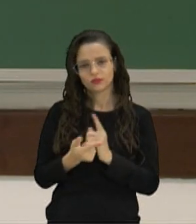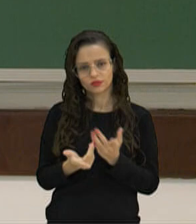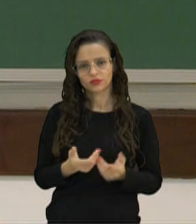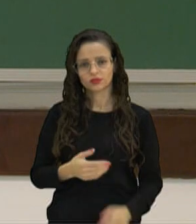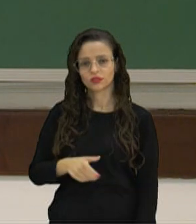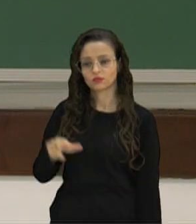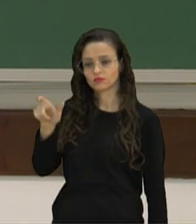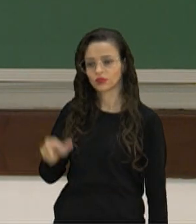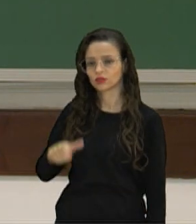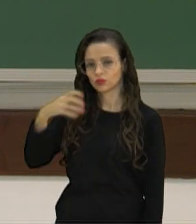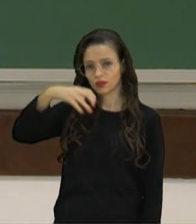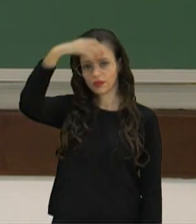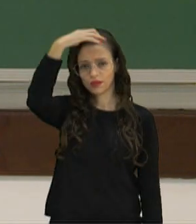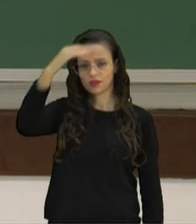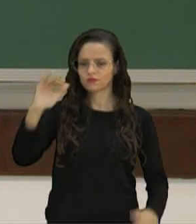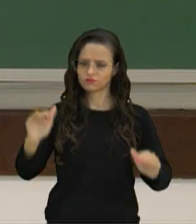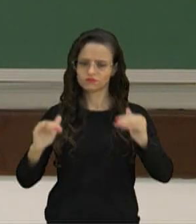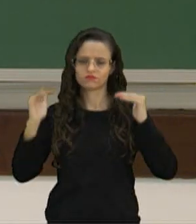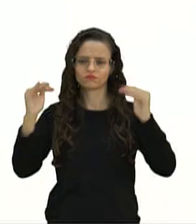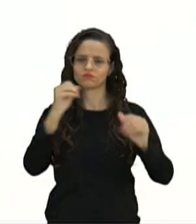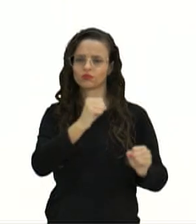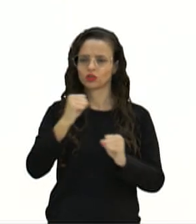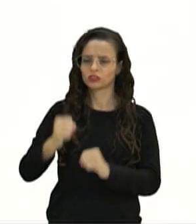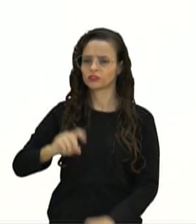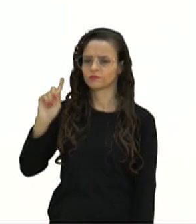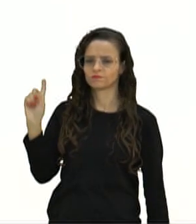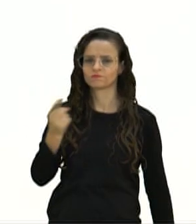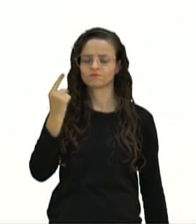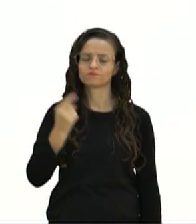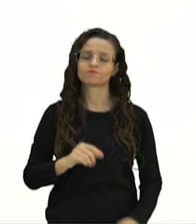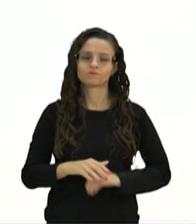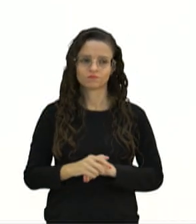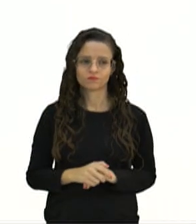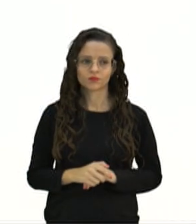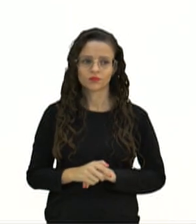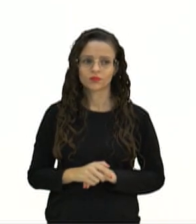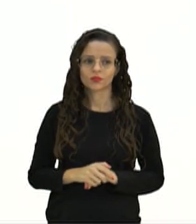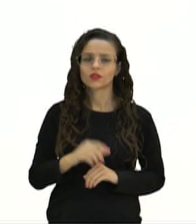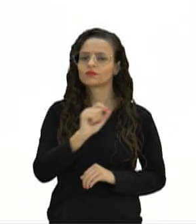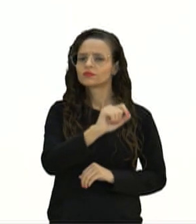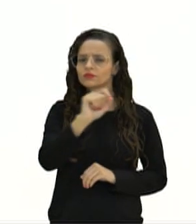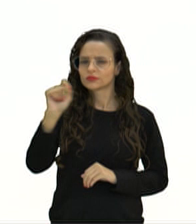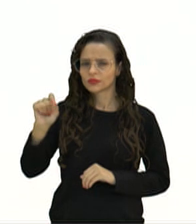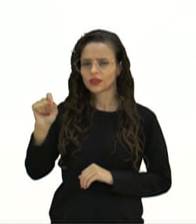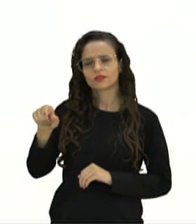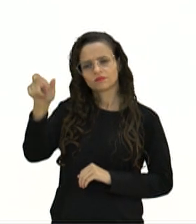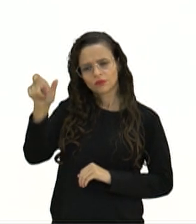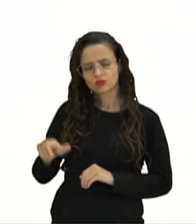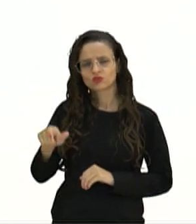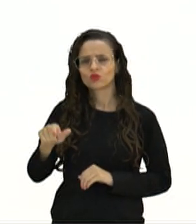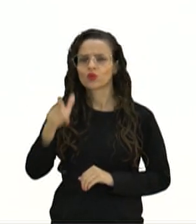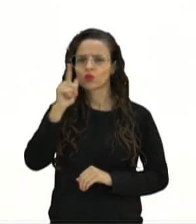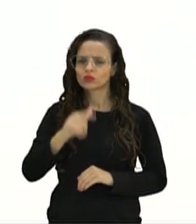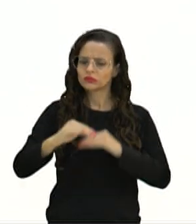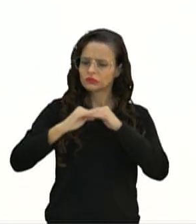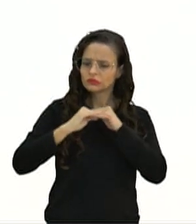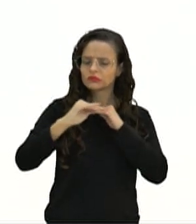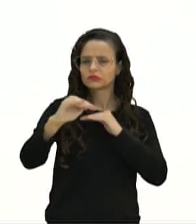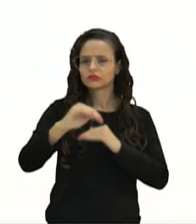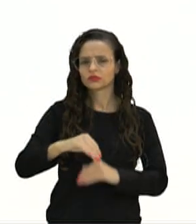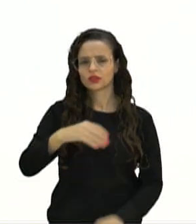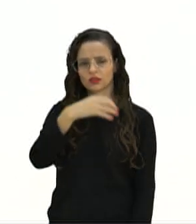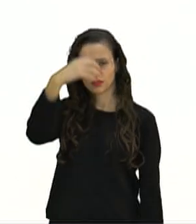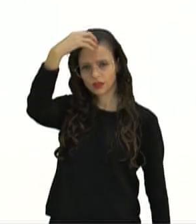monarca tinha poder absoluto. Entre os pensadores que colaboraram teoricamente para a consolidação do absolutismo, é